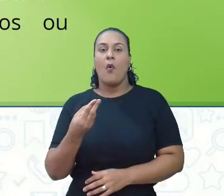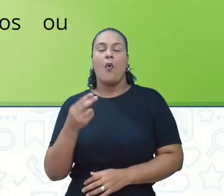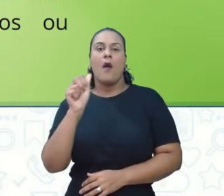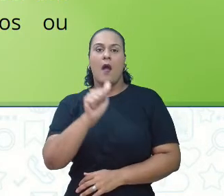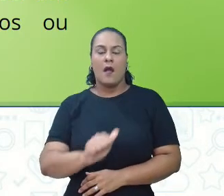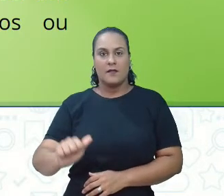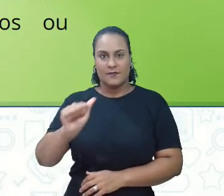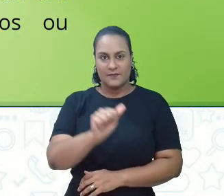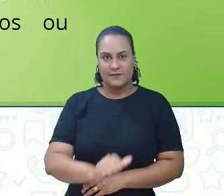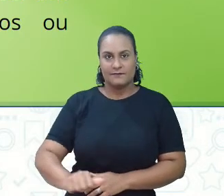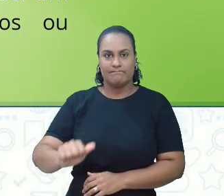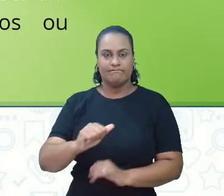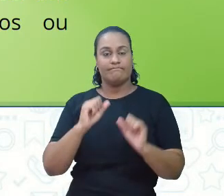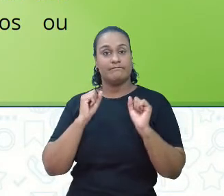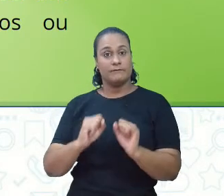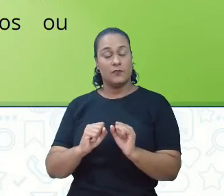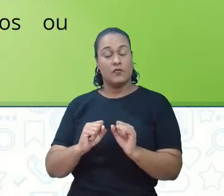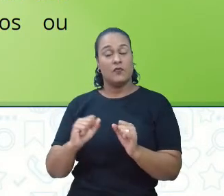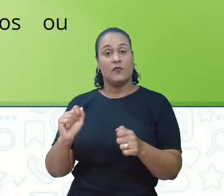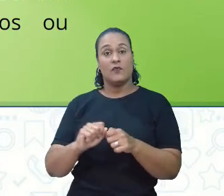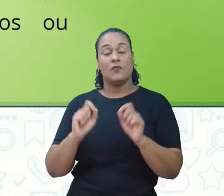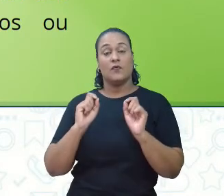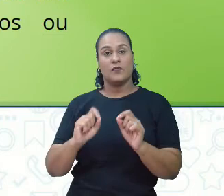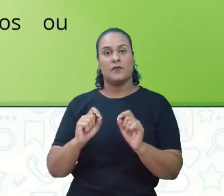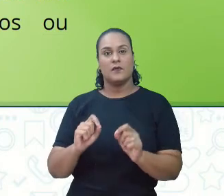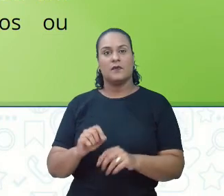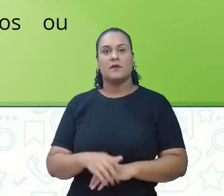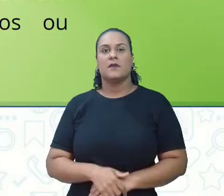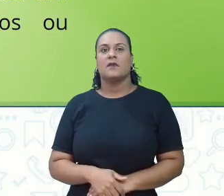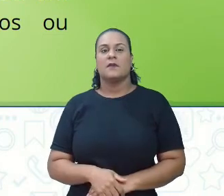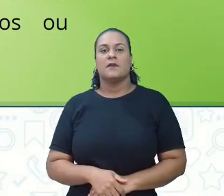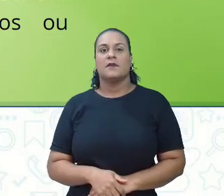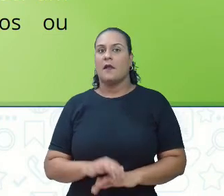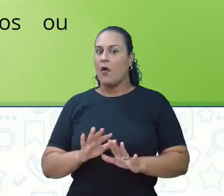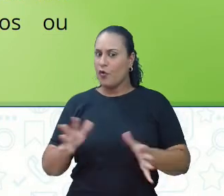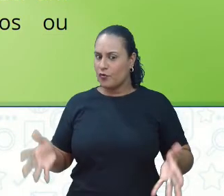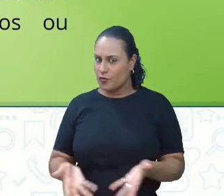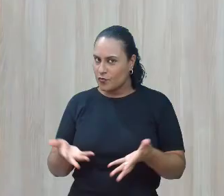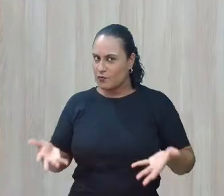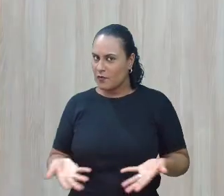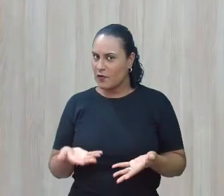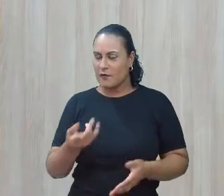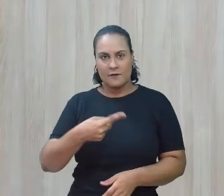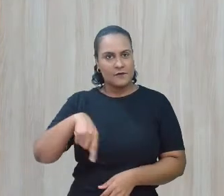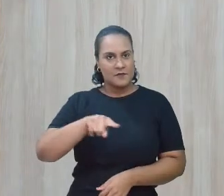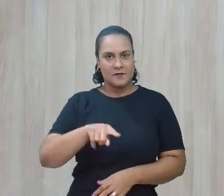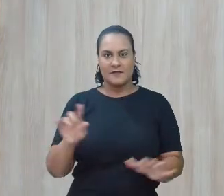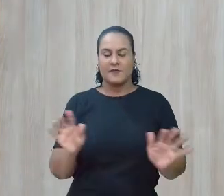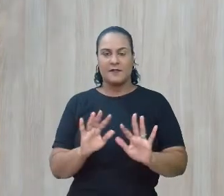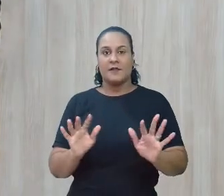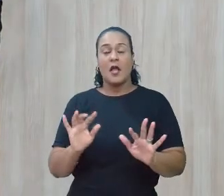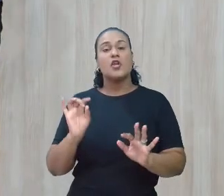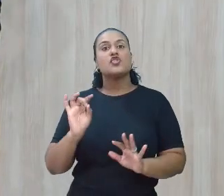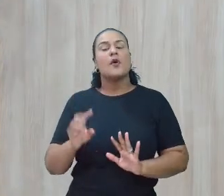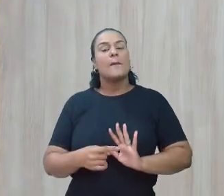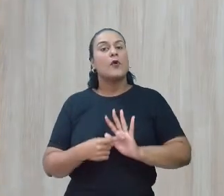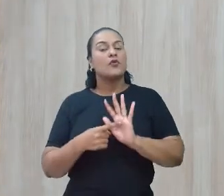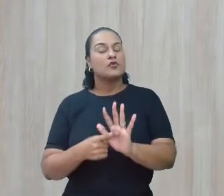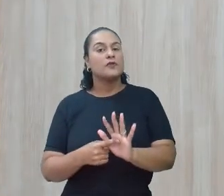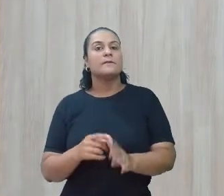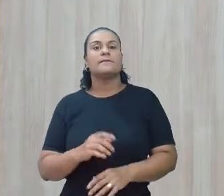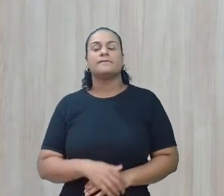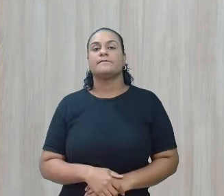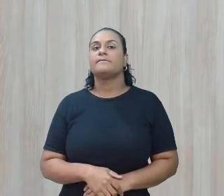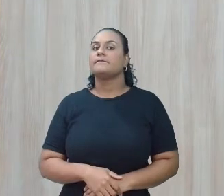associações. Então, vocês poderiam, por exemplo, não estou incitando, viu, gente? Estou aqui mostrando como poderia ser.